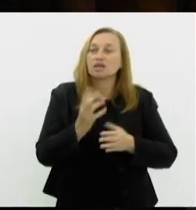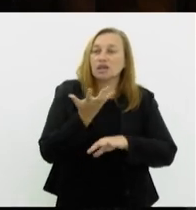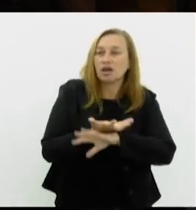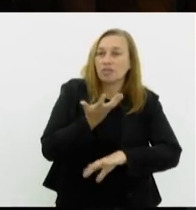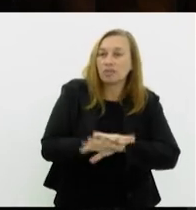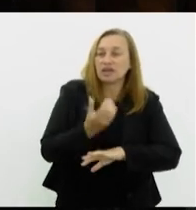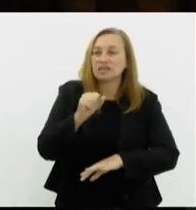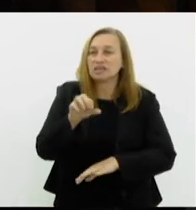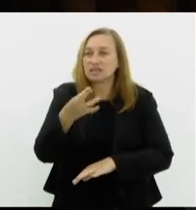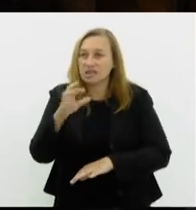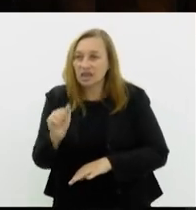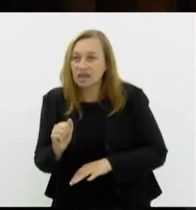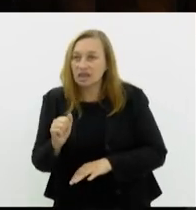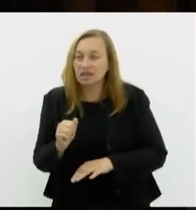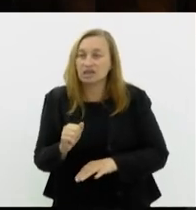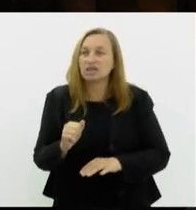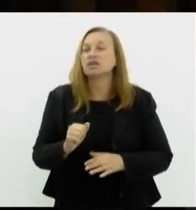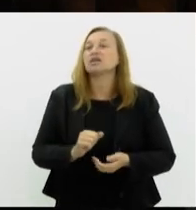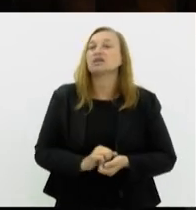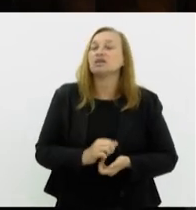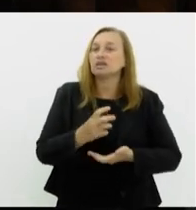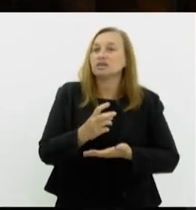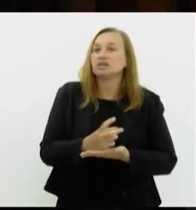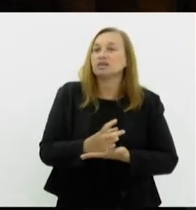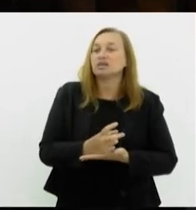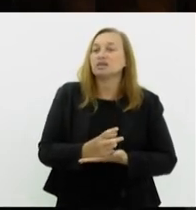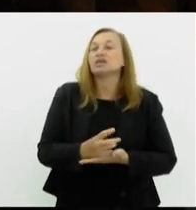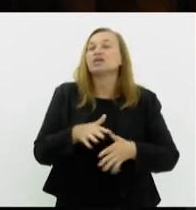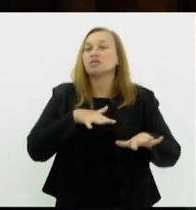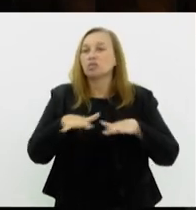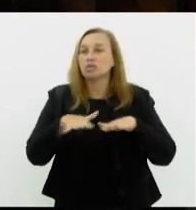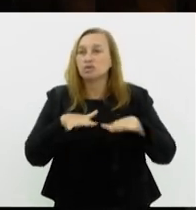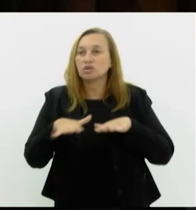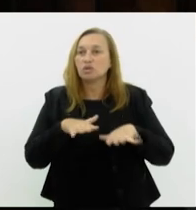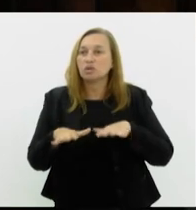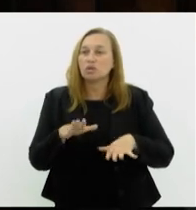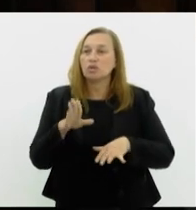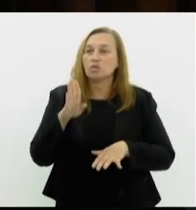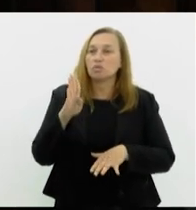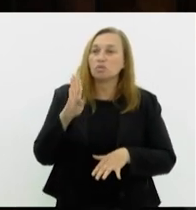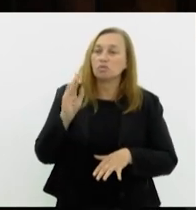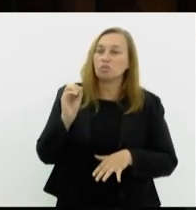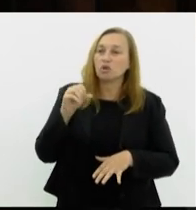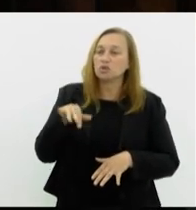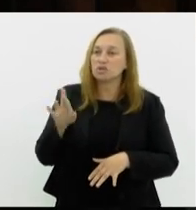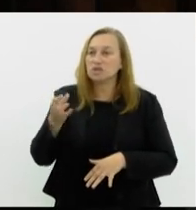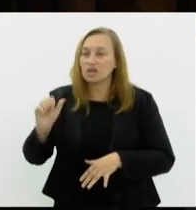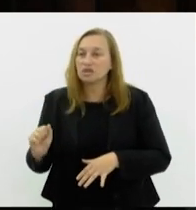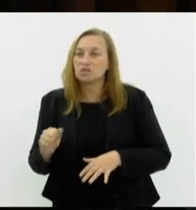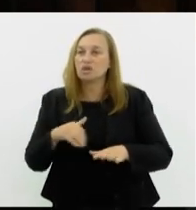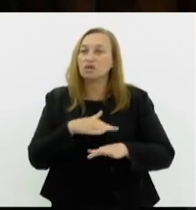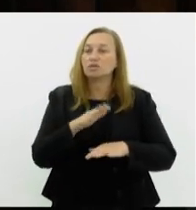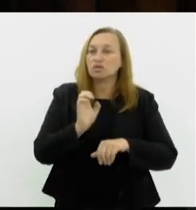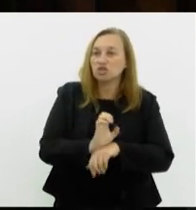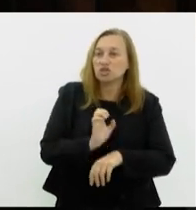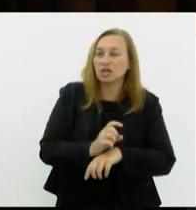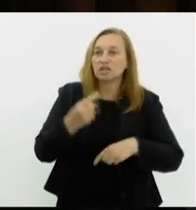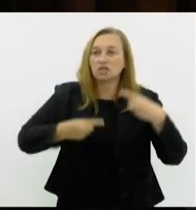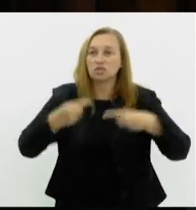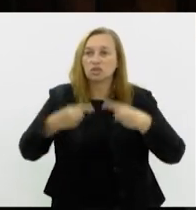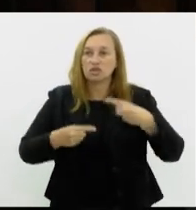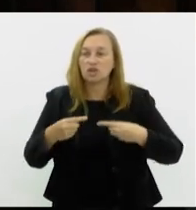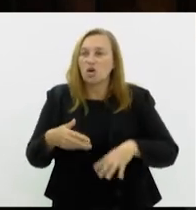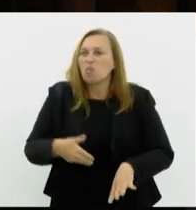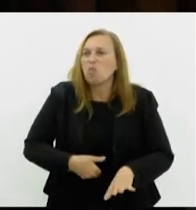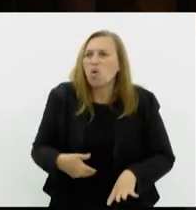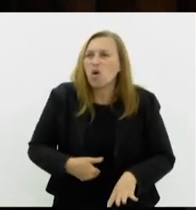tendo mobilização abaixo-assinado no Irajá, está tendo mobilização em Bom Sucesso, onde o Estado inteiro está debatendo que não aguenta mais morrer de